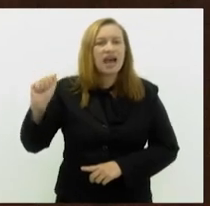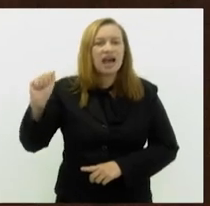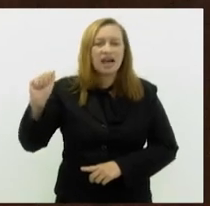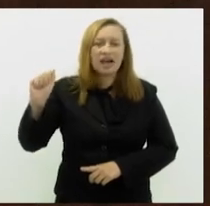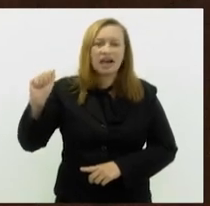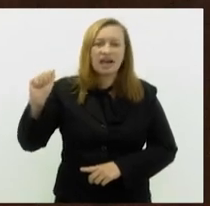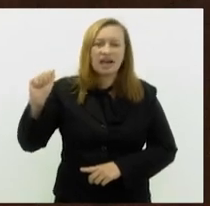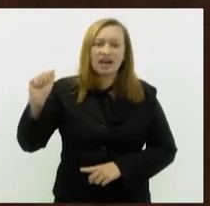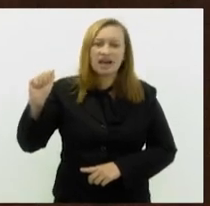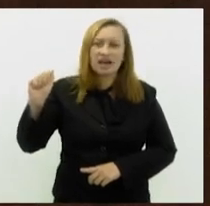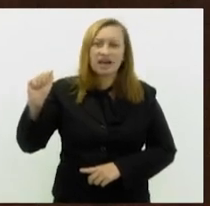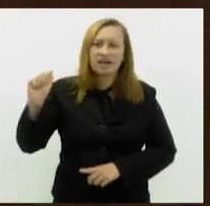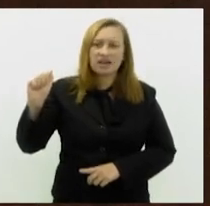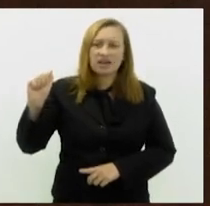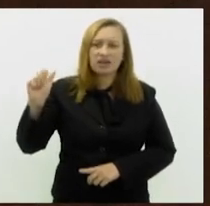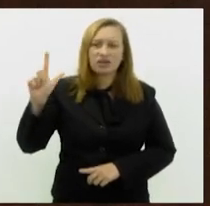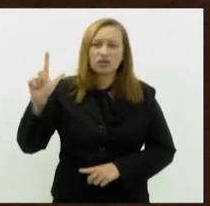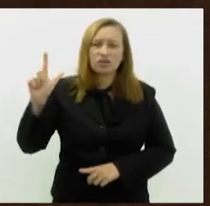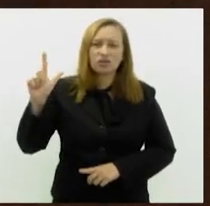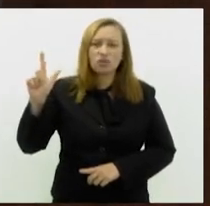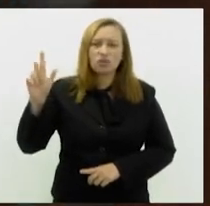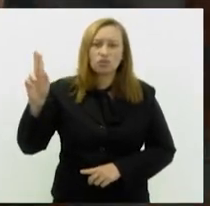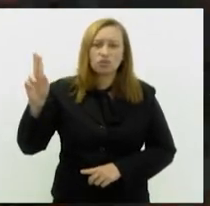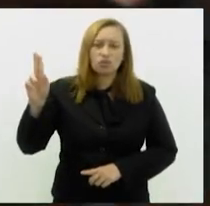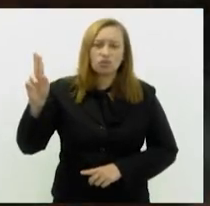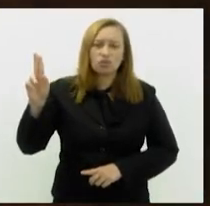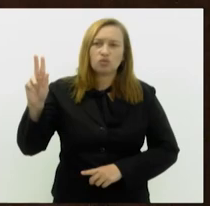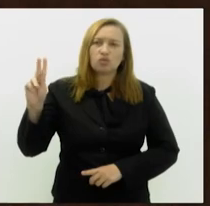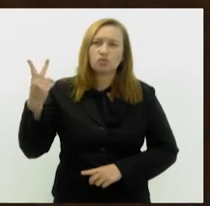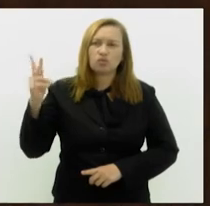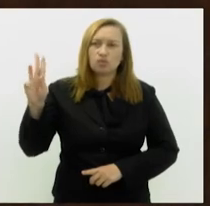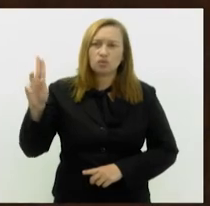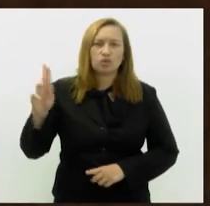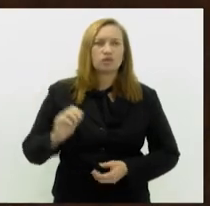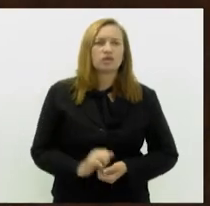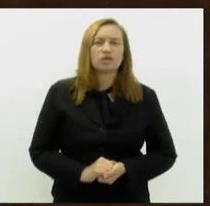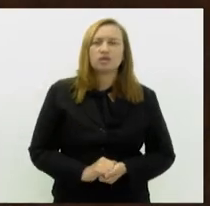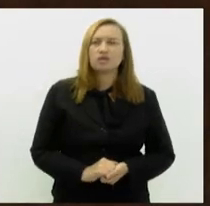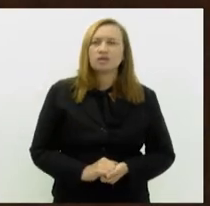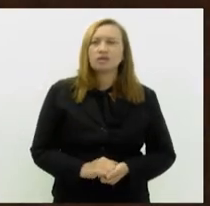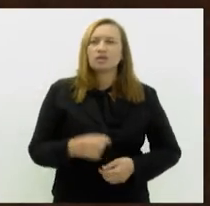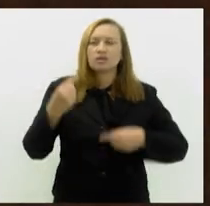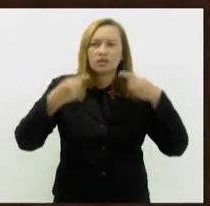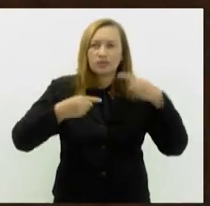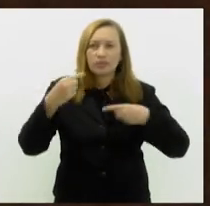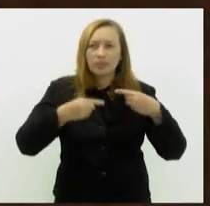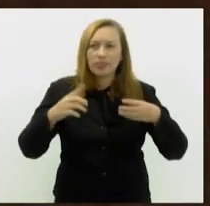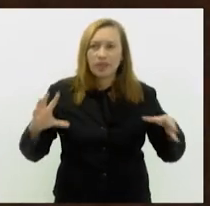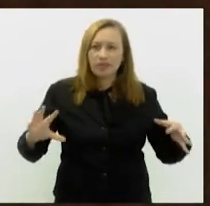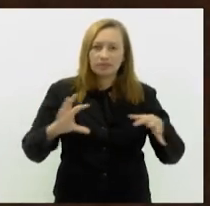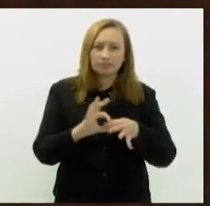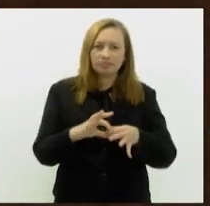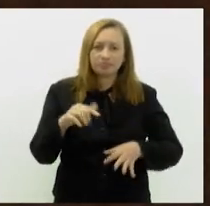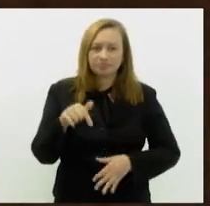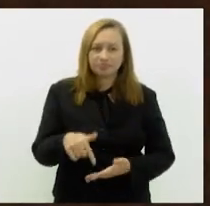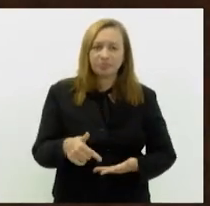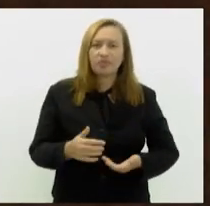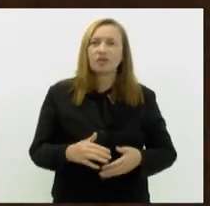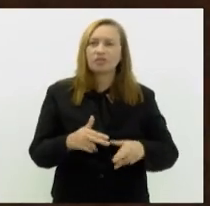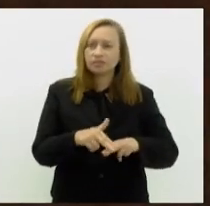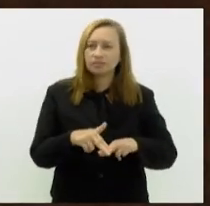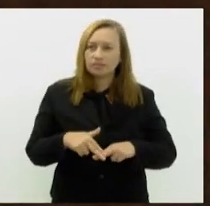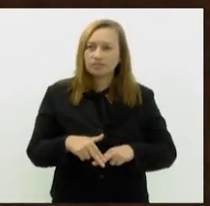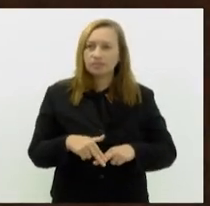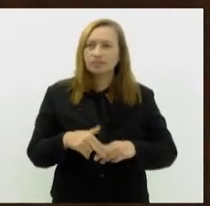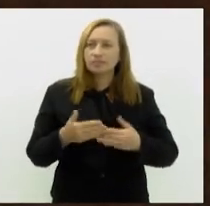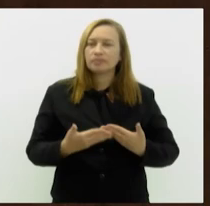um projeto como esse. Acabou, de alguma maneira, contaminando o debate em função da conjuntura que está colocada. Por isso, o